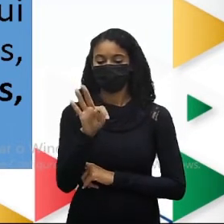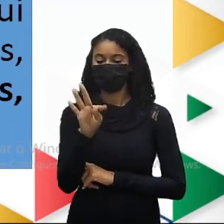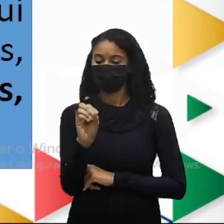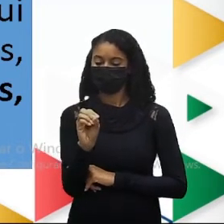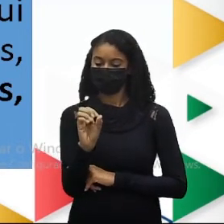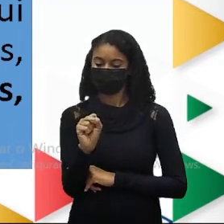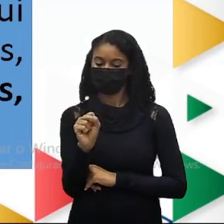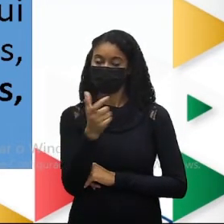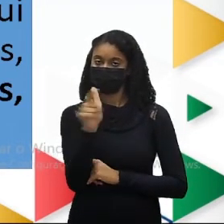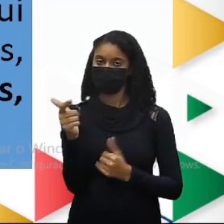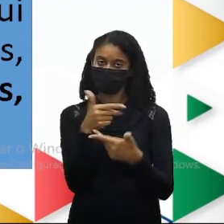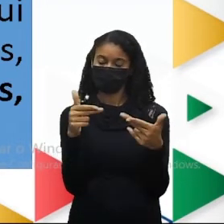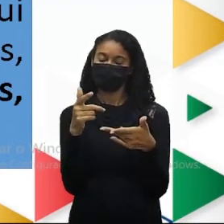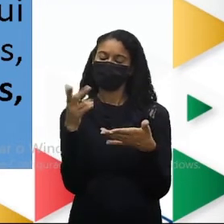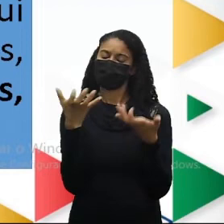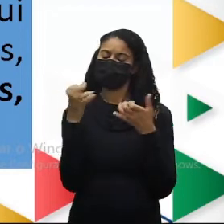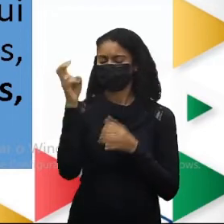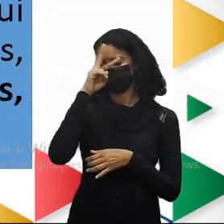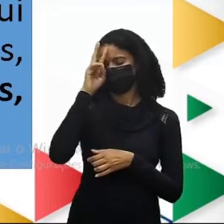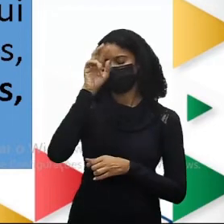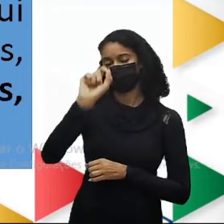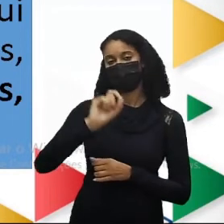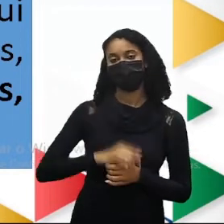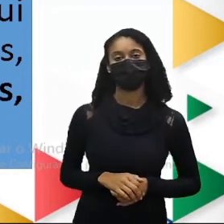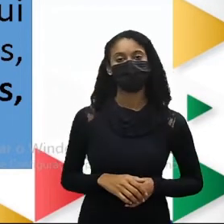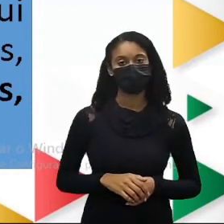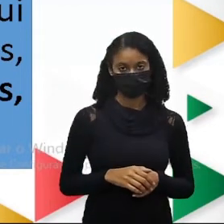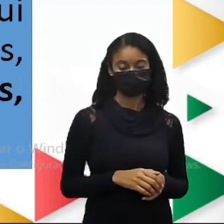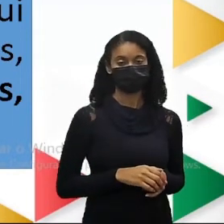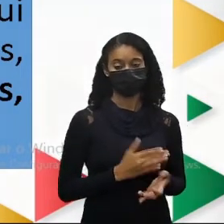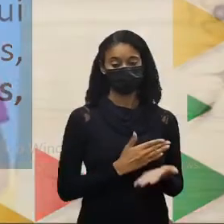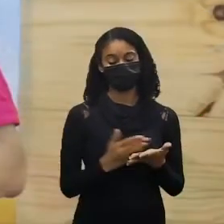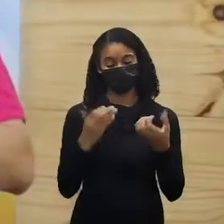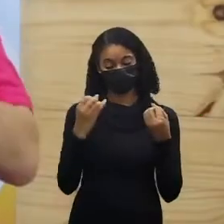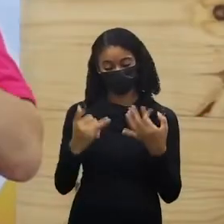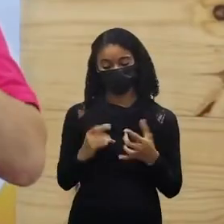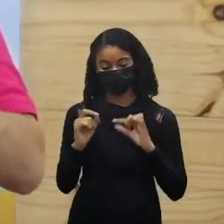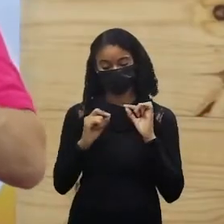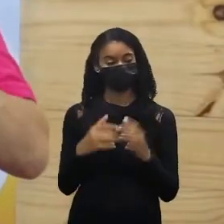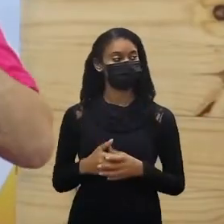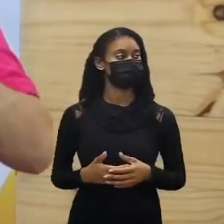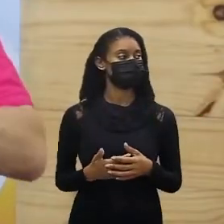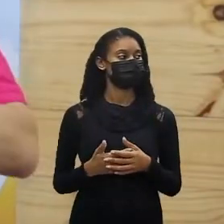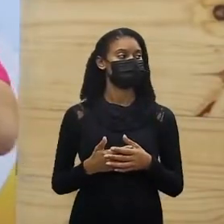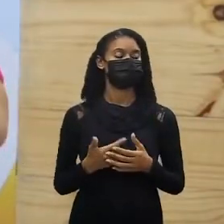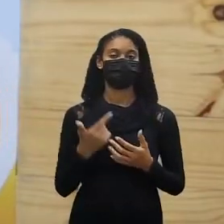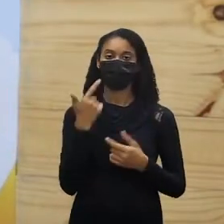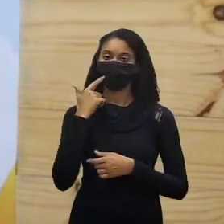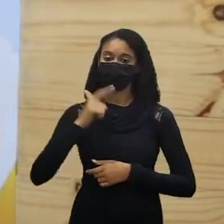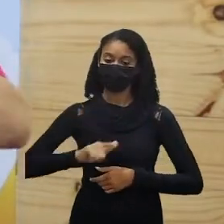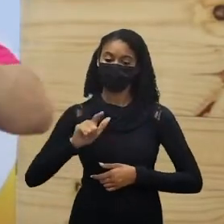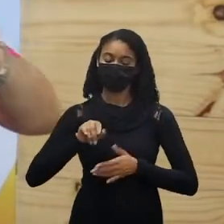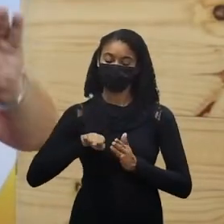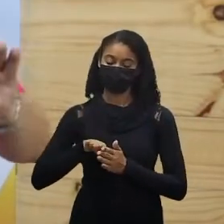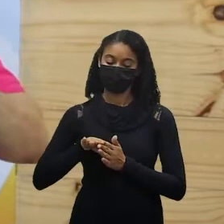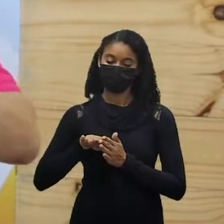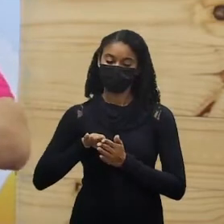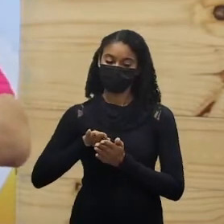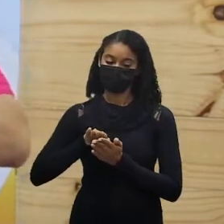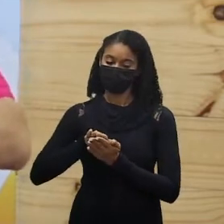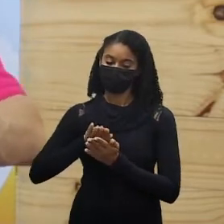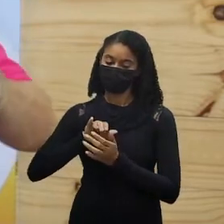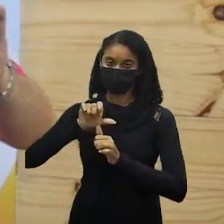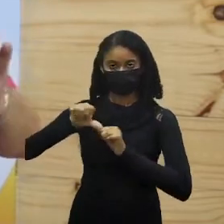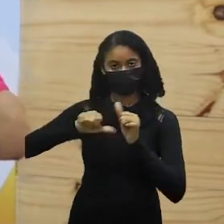eu gostaria de lembrar ao ponto inicial que diz o quê? A língua vai se adaptando ao longo do